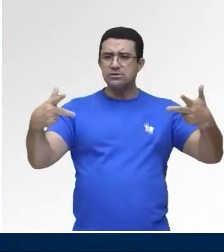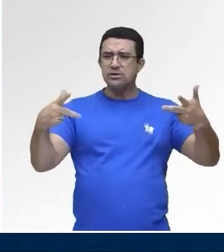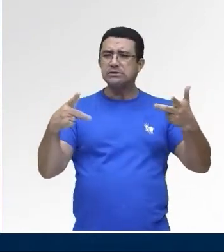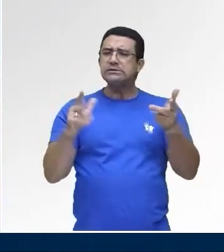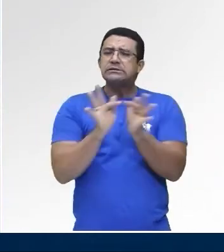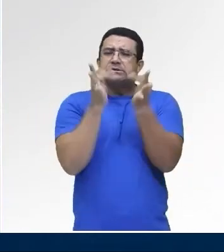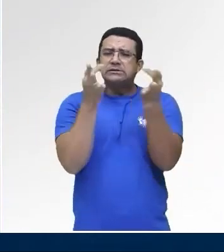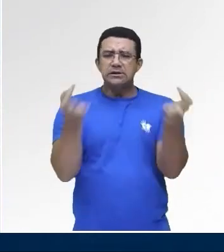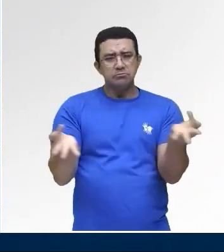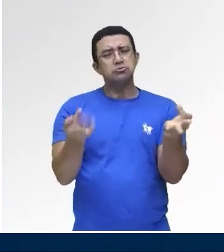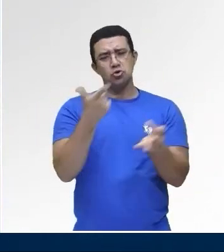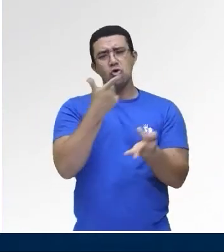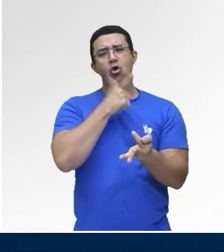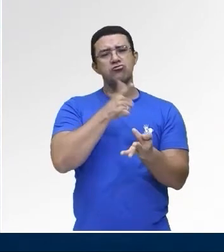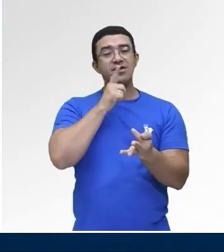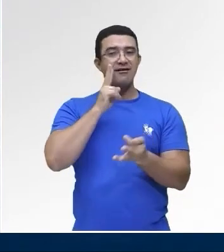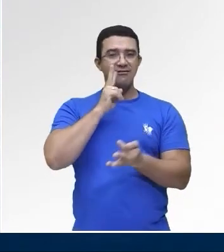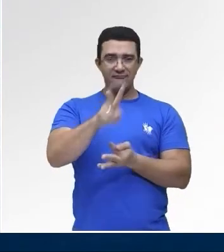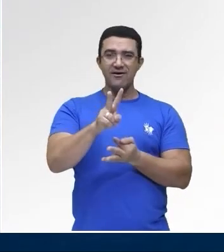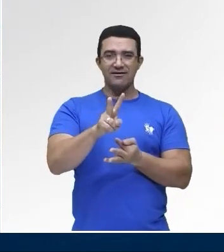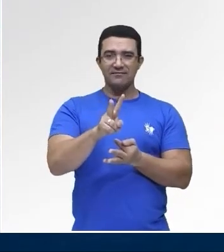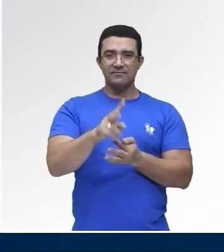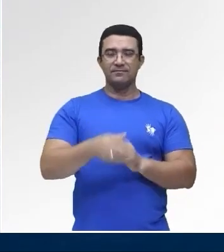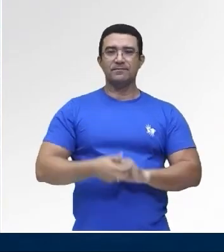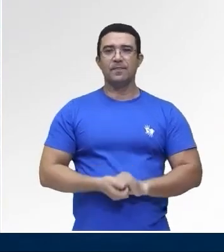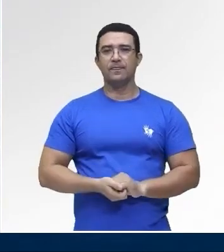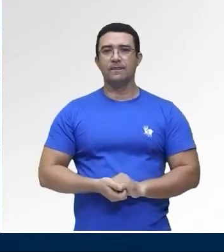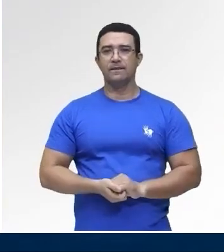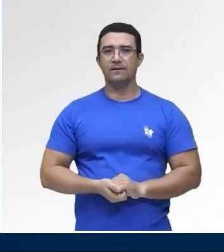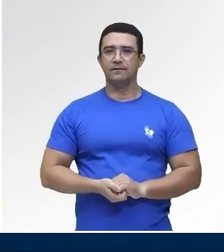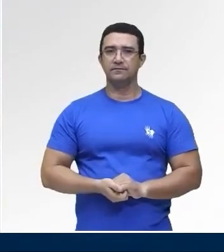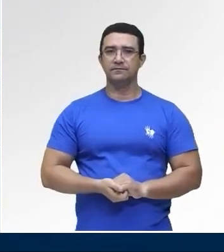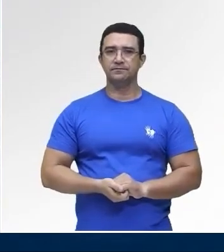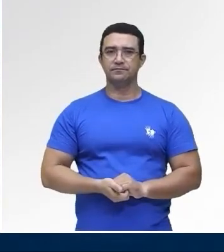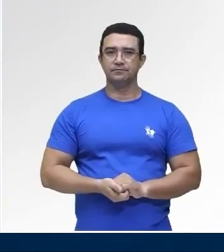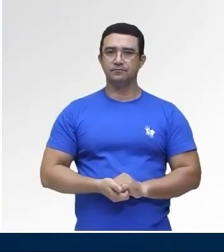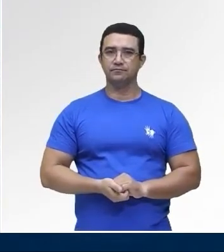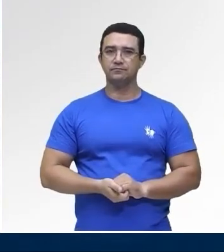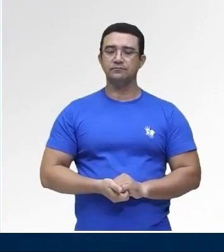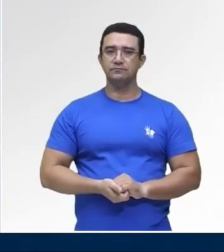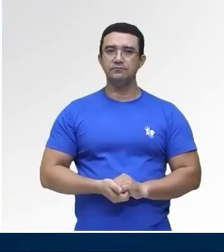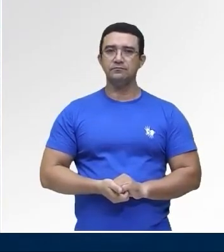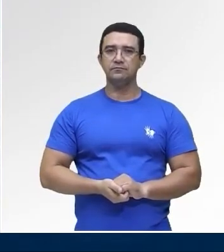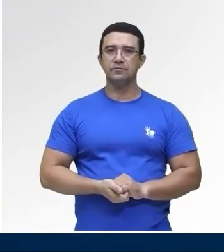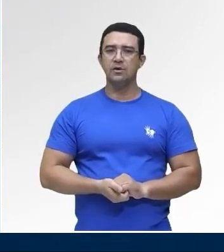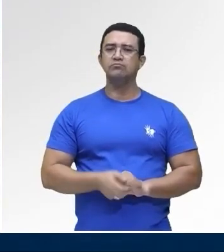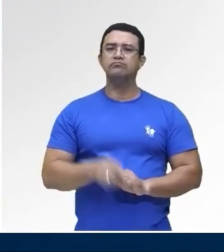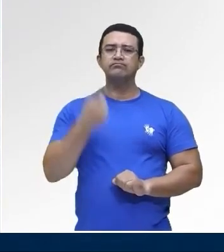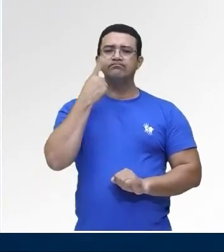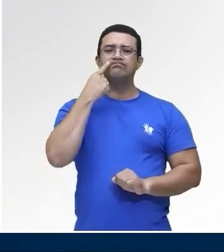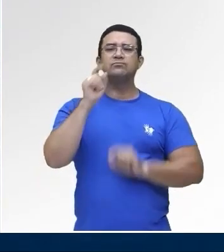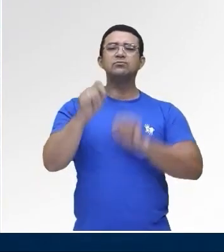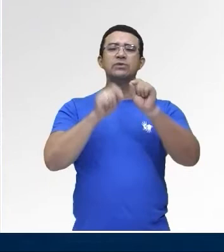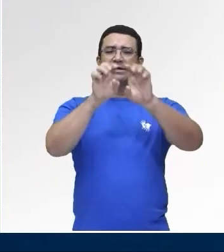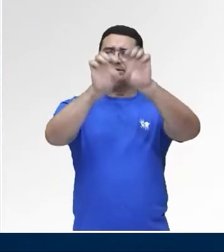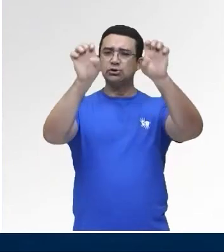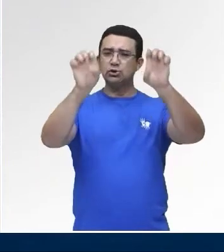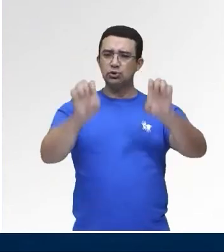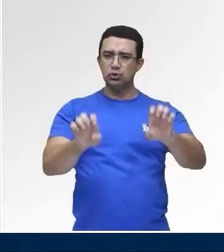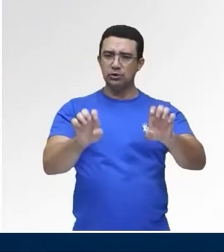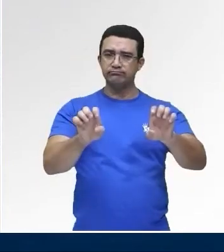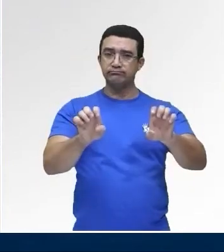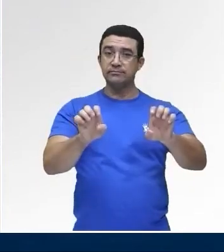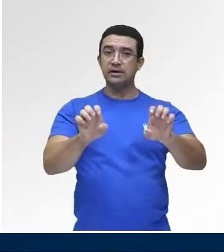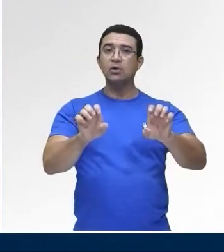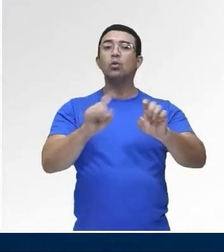Então, vamos analisar o poema, como é que ele é constituído. Então, o título e o tema